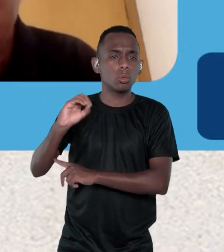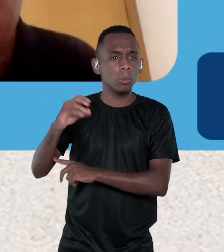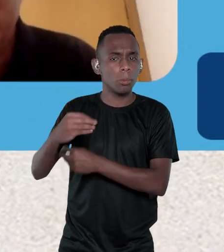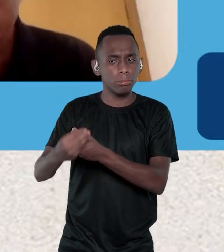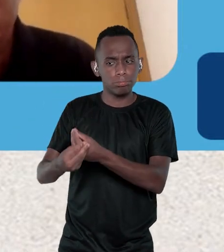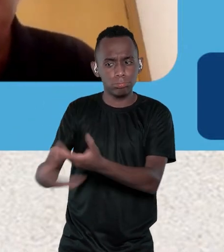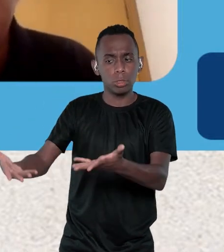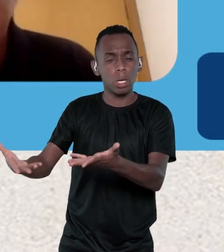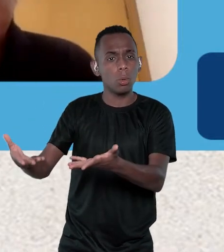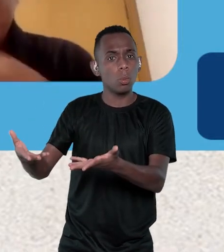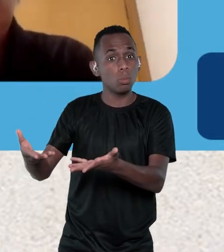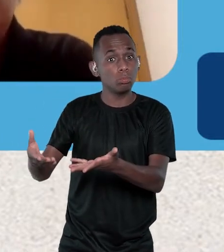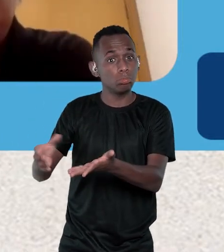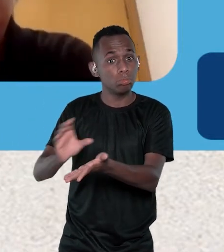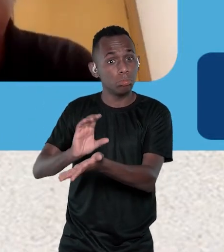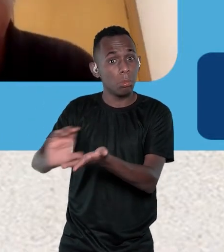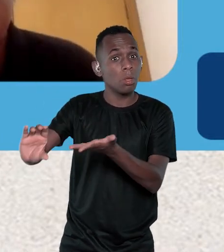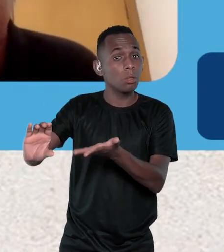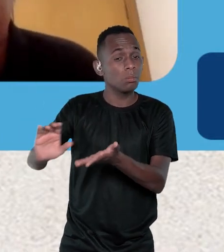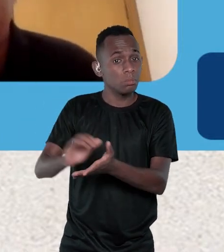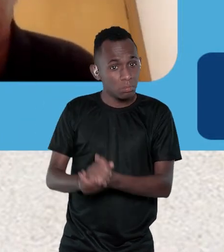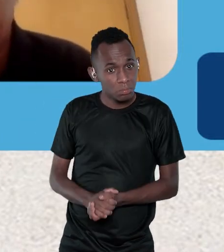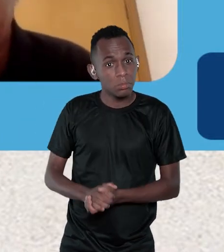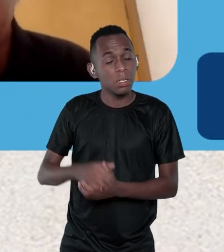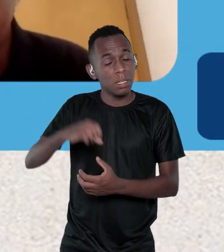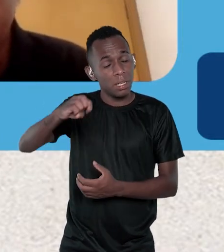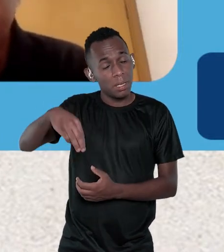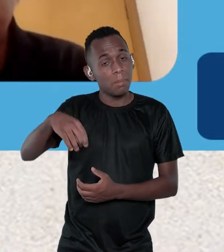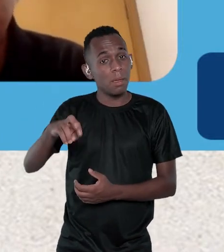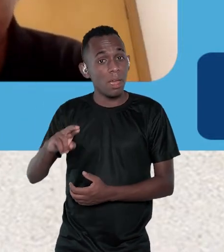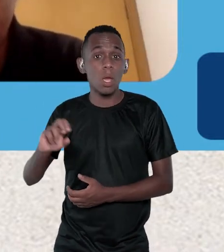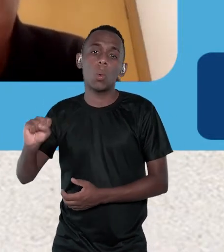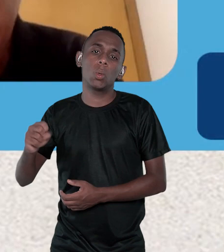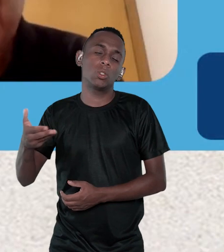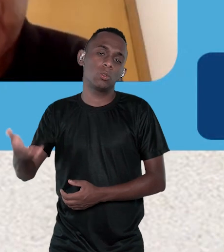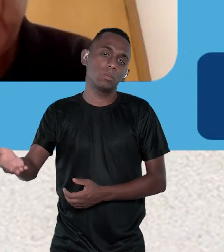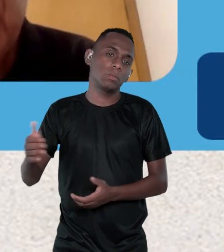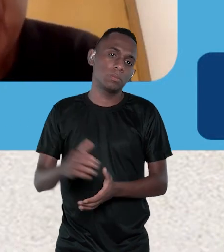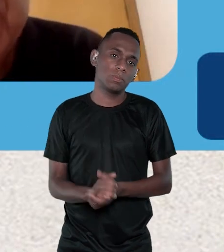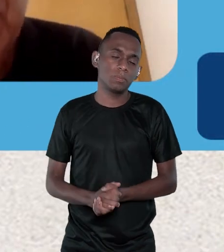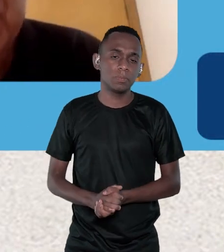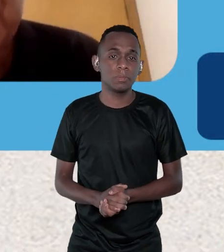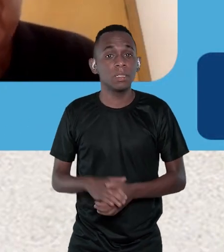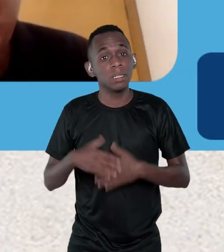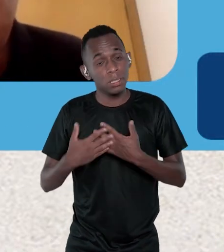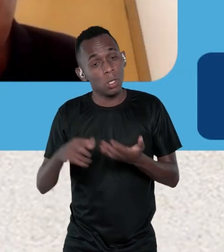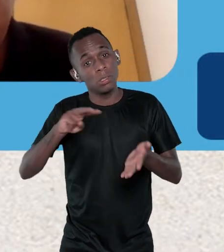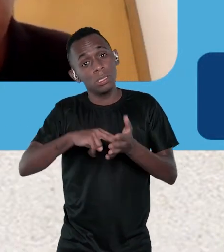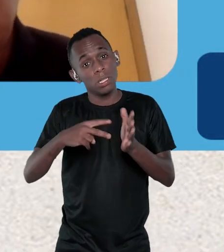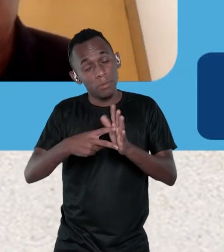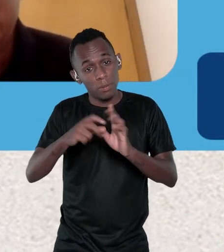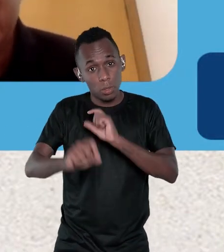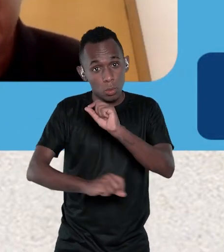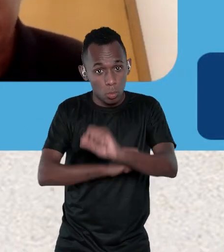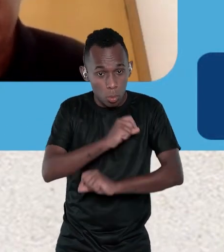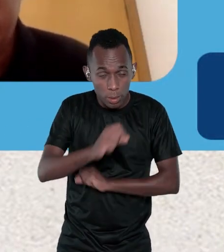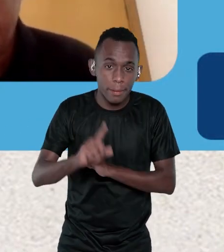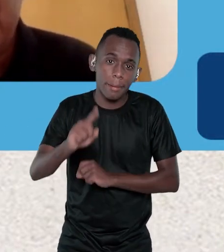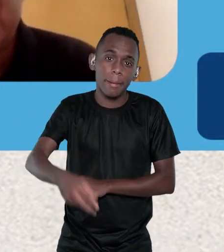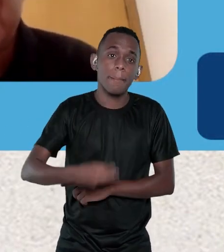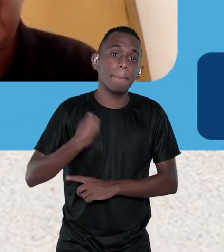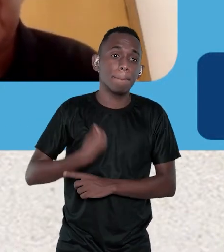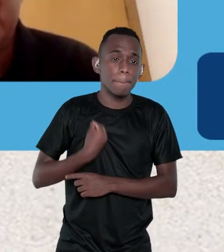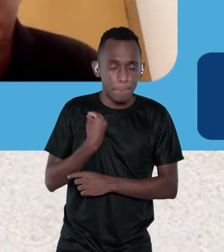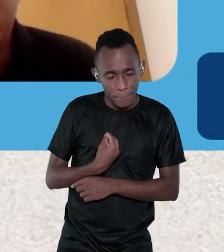o MR8. E ele entregou para o MR8. Então, assim, era